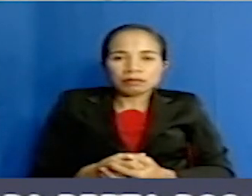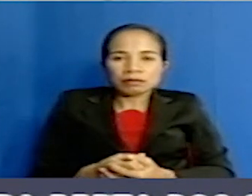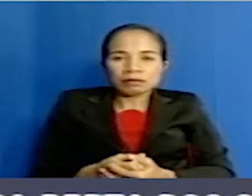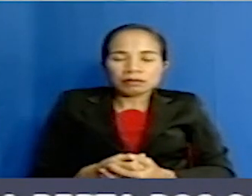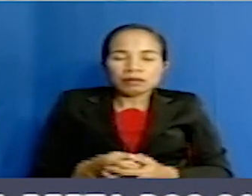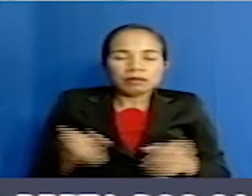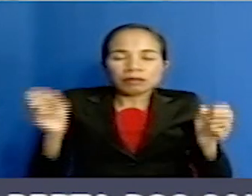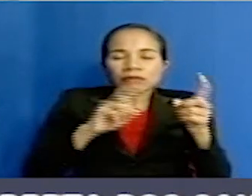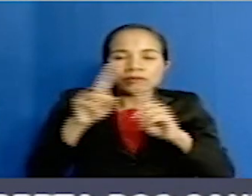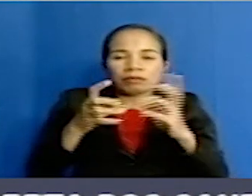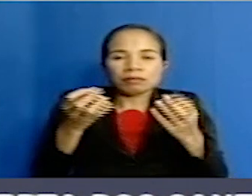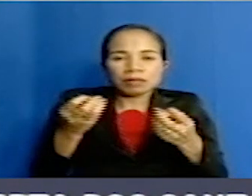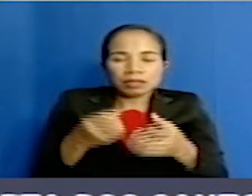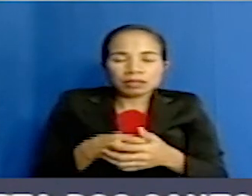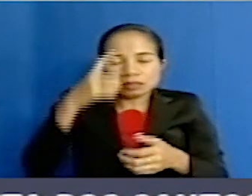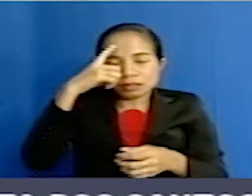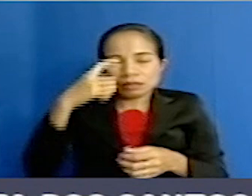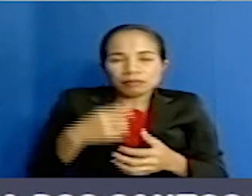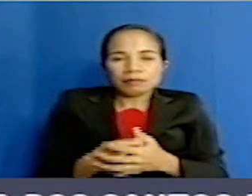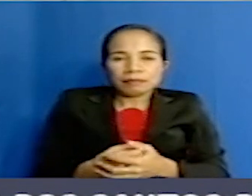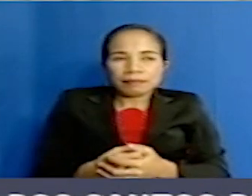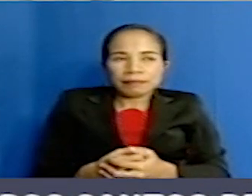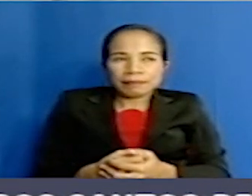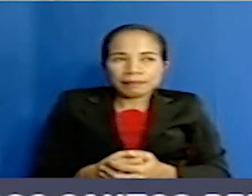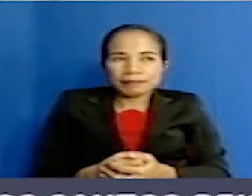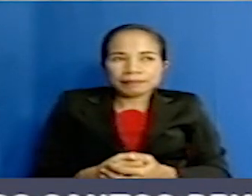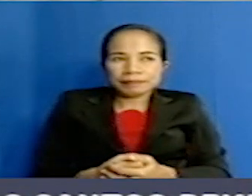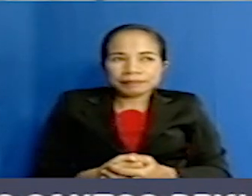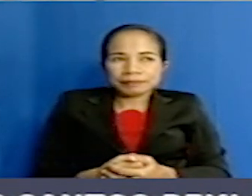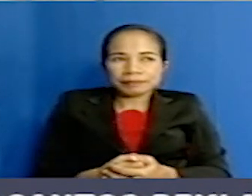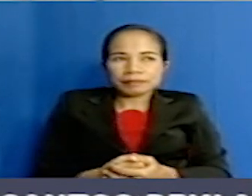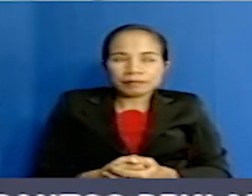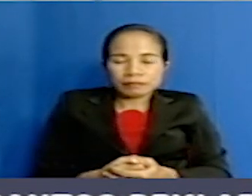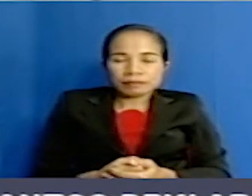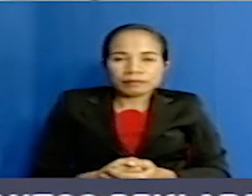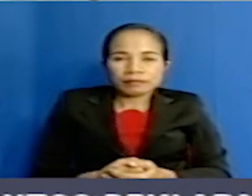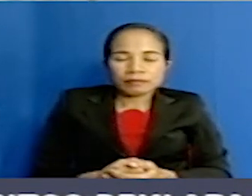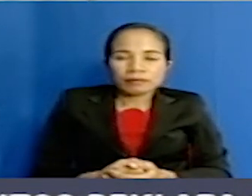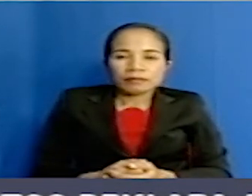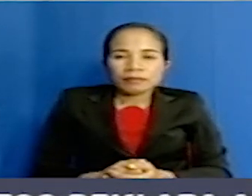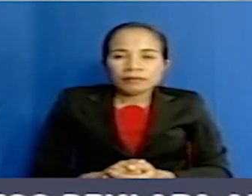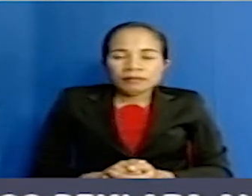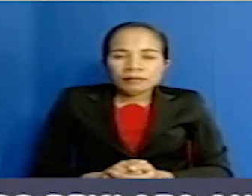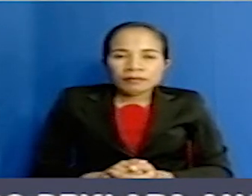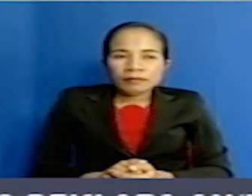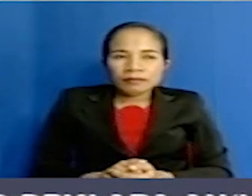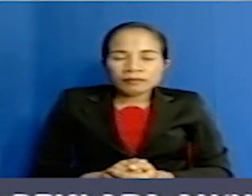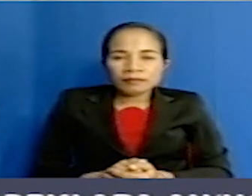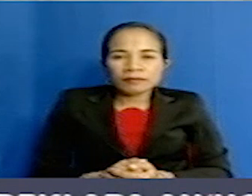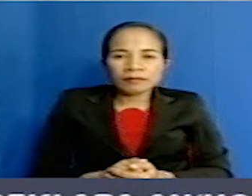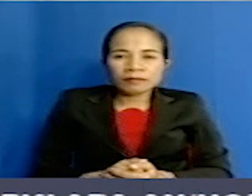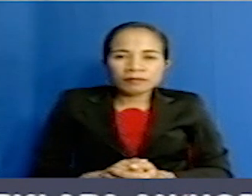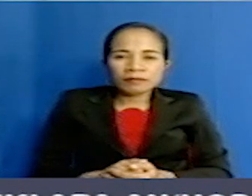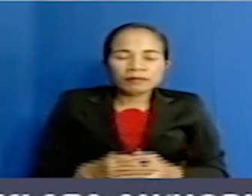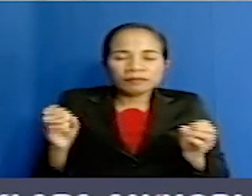tama hai ma hare mata. Kon tu ene ale fat prinsip toma tama terminal tama bedo siona. Ne